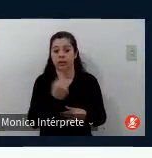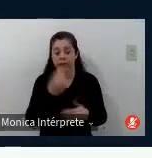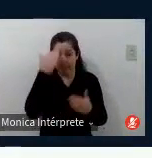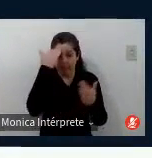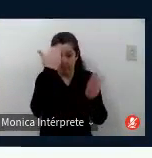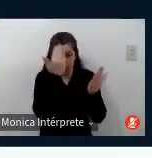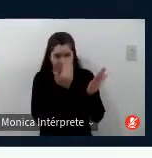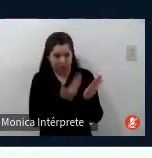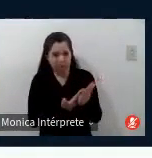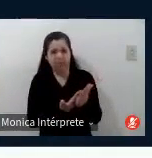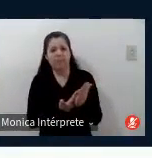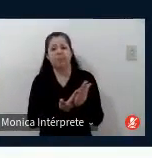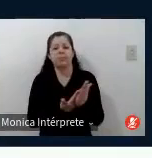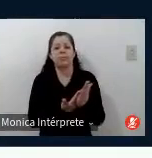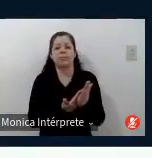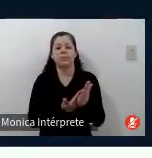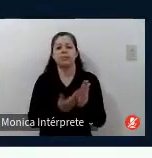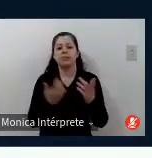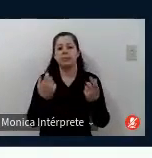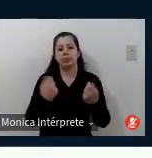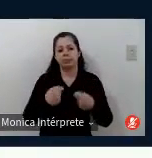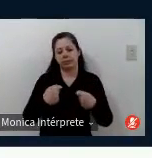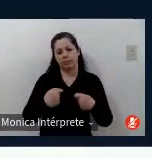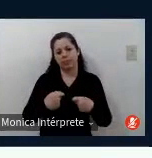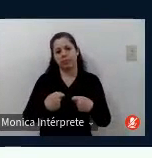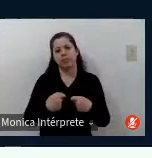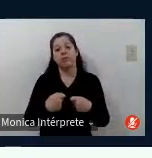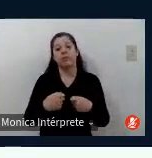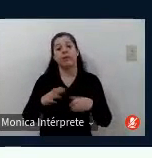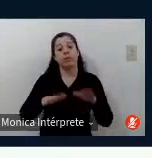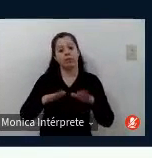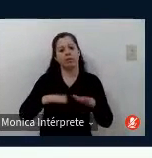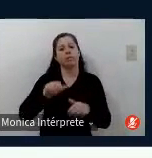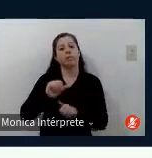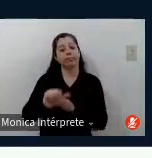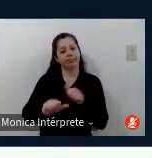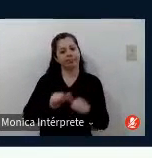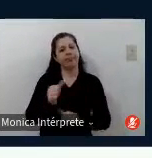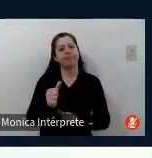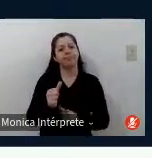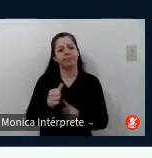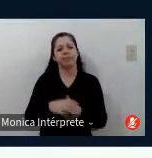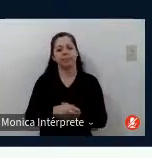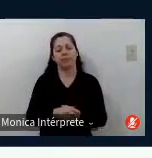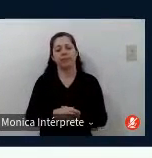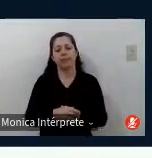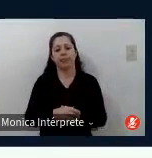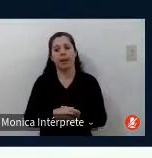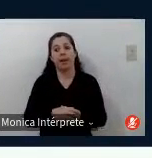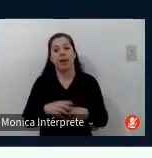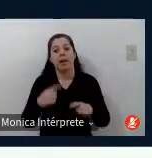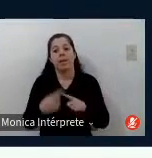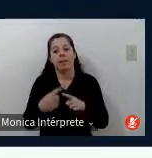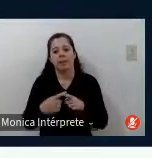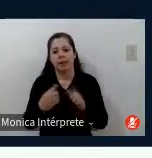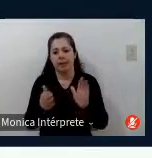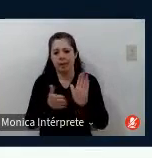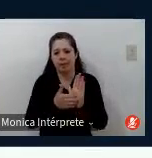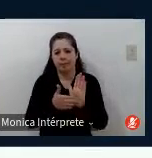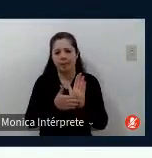ela vai coincidir com essa nova proposta. E então, penso que seja importante,